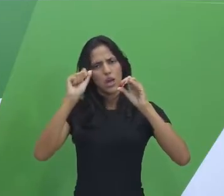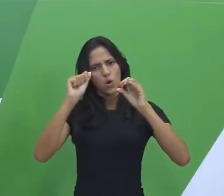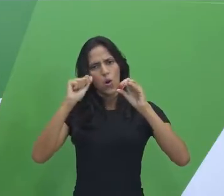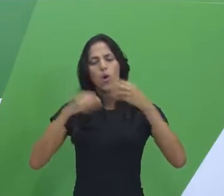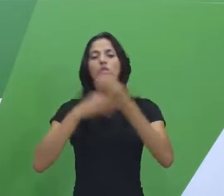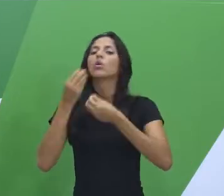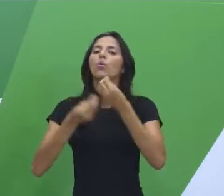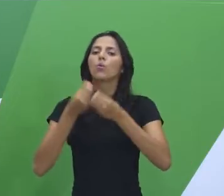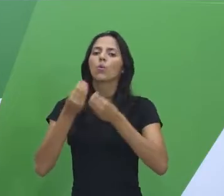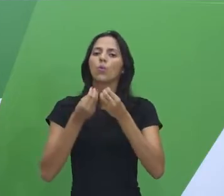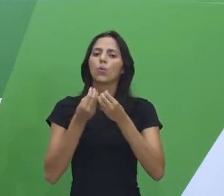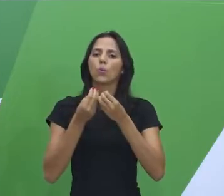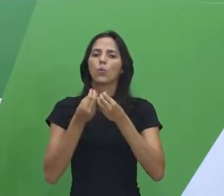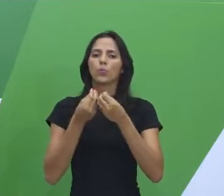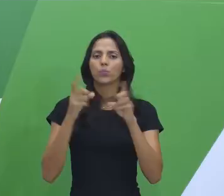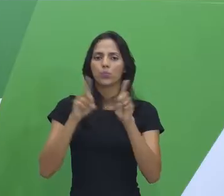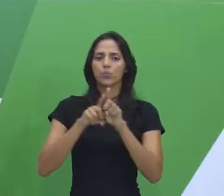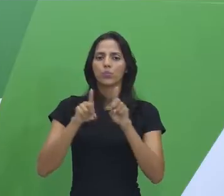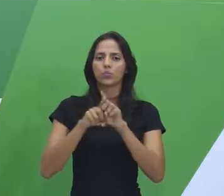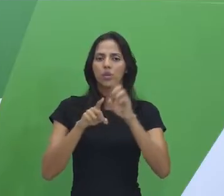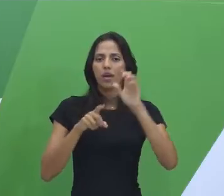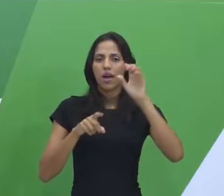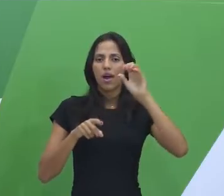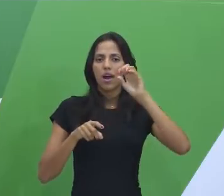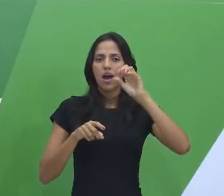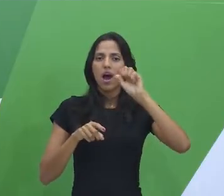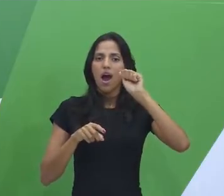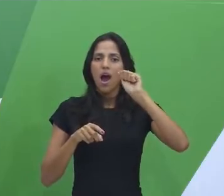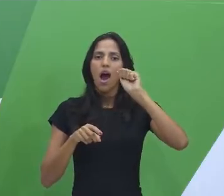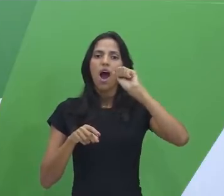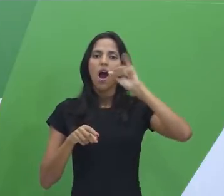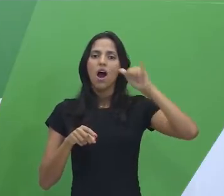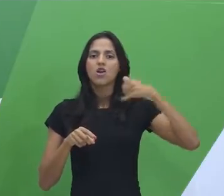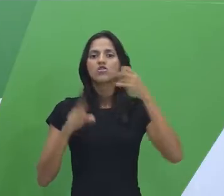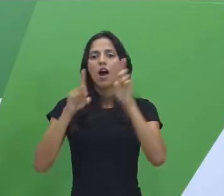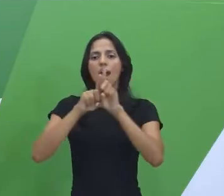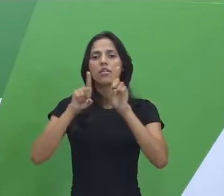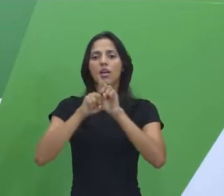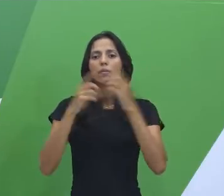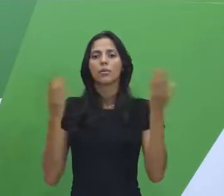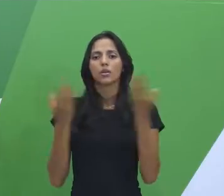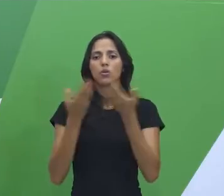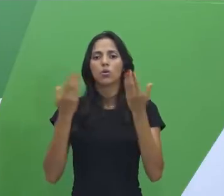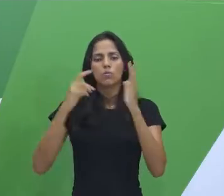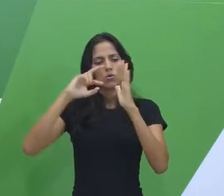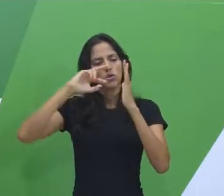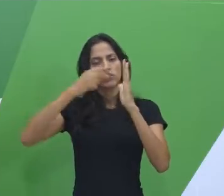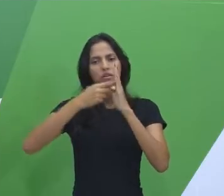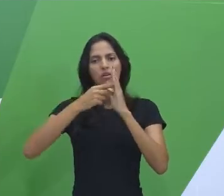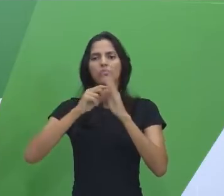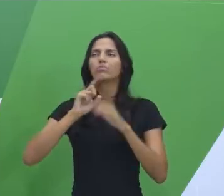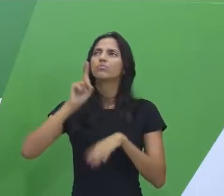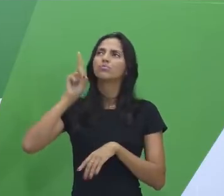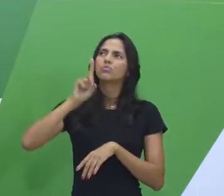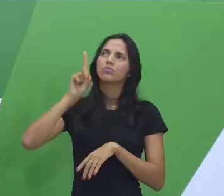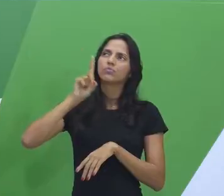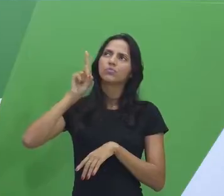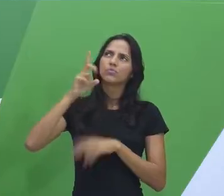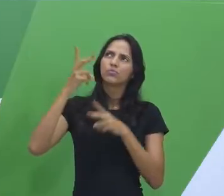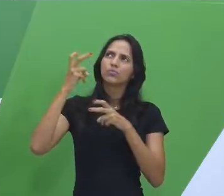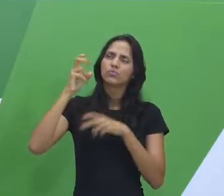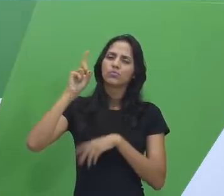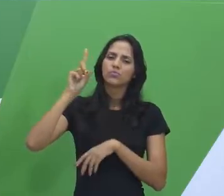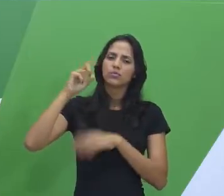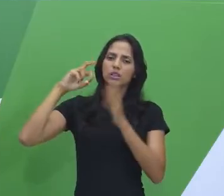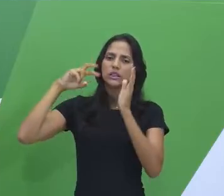corda. Raibe significa baia, enseada. Então, os tradutores latinos, como